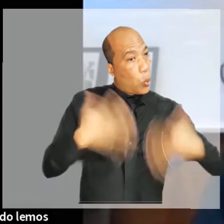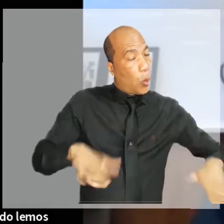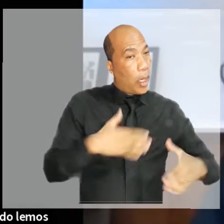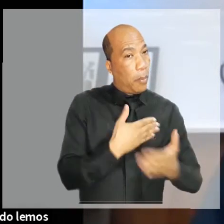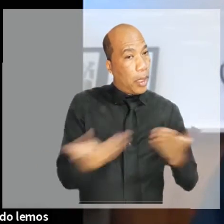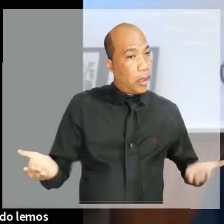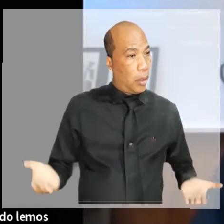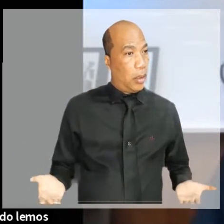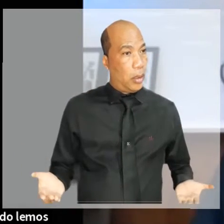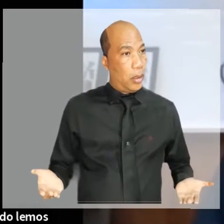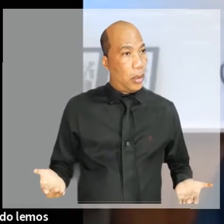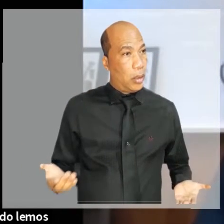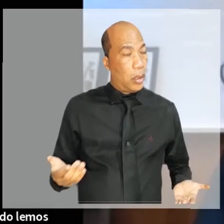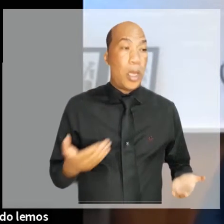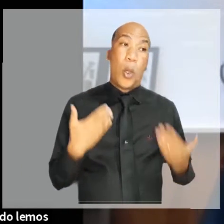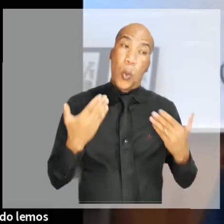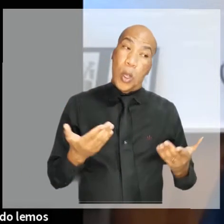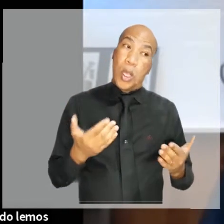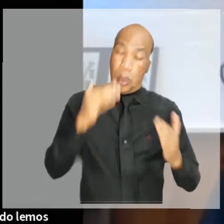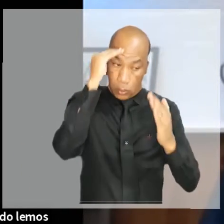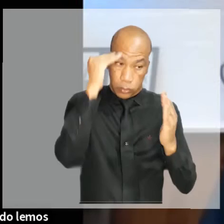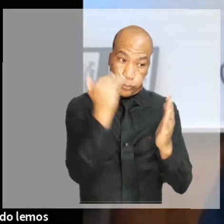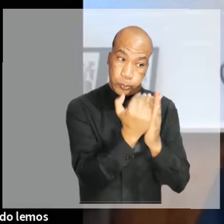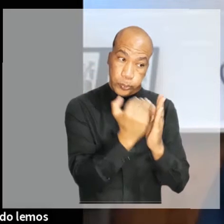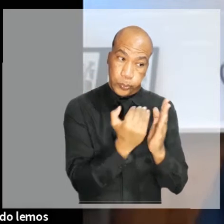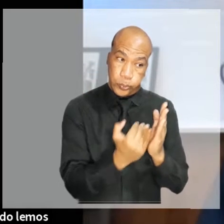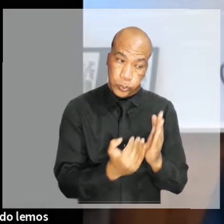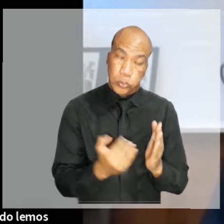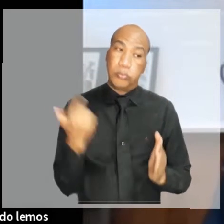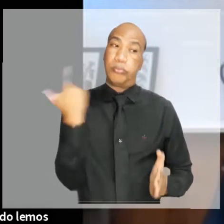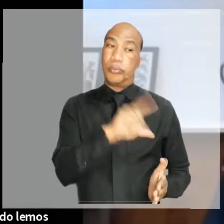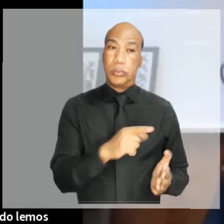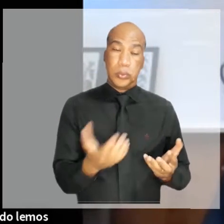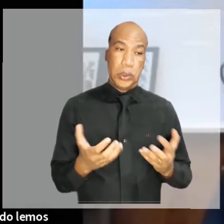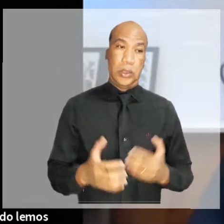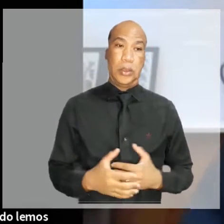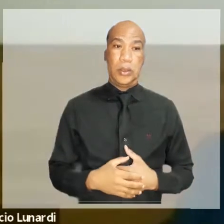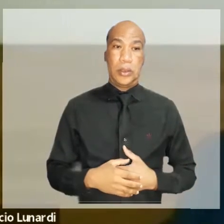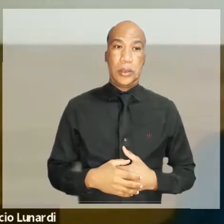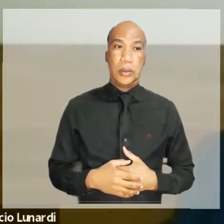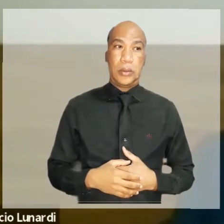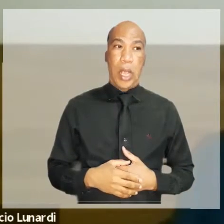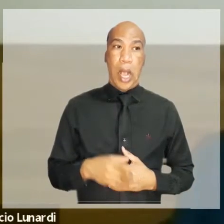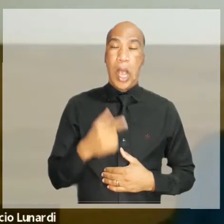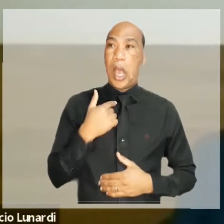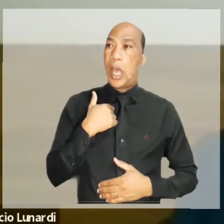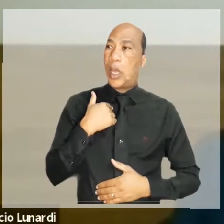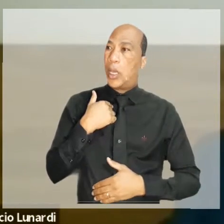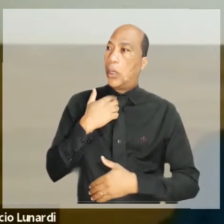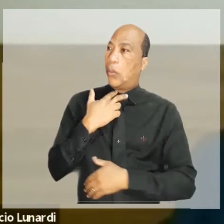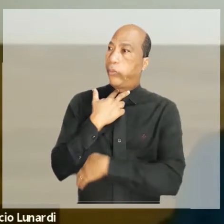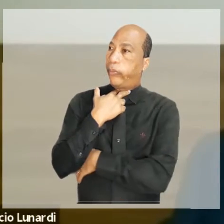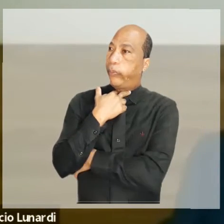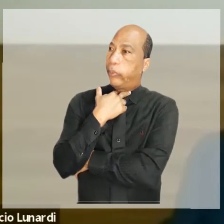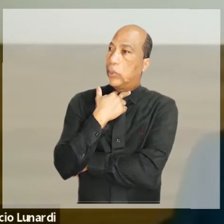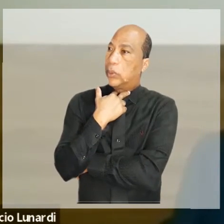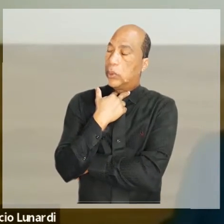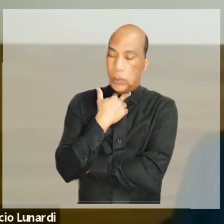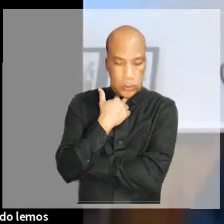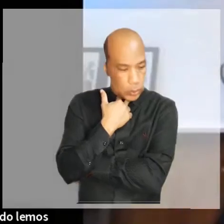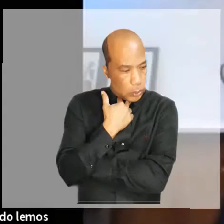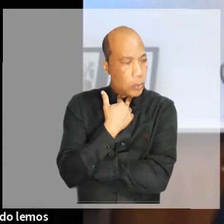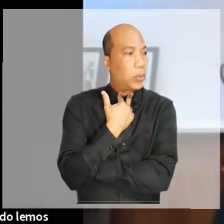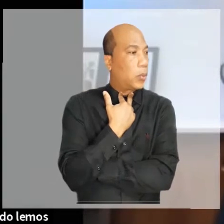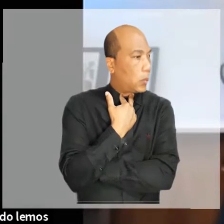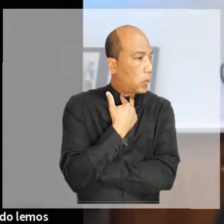gente pode falhar. E eu não quero falhar, eu quero ter pelo menos um sucesso, que é o de seguir o próprio planejamento.